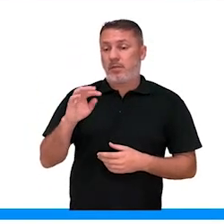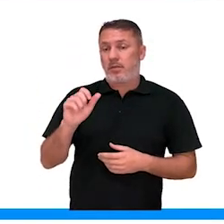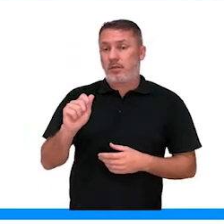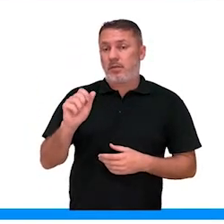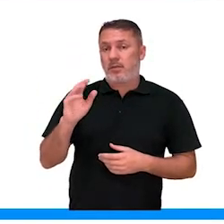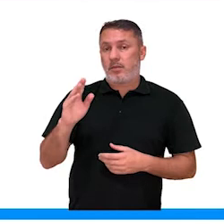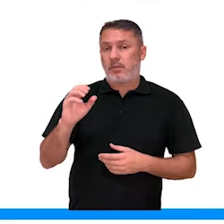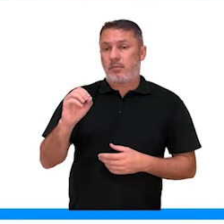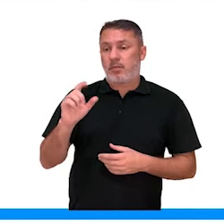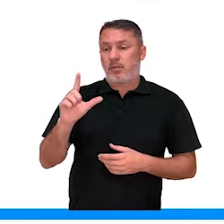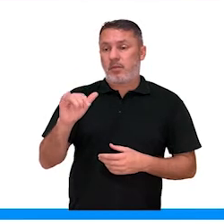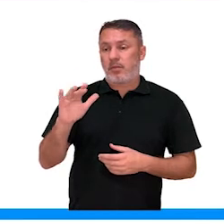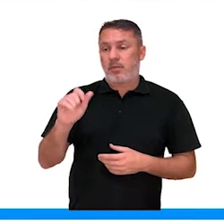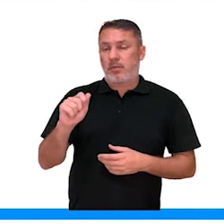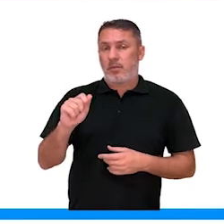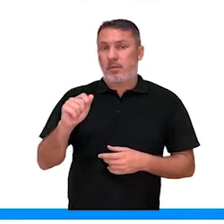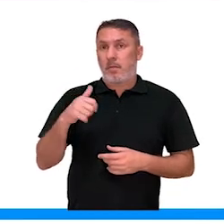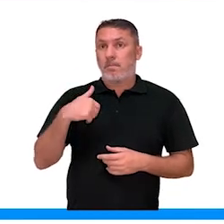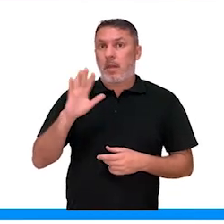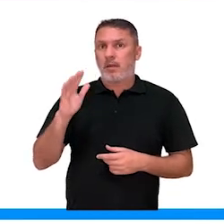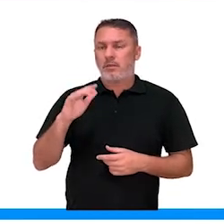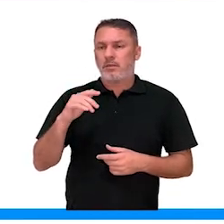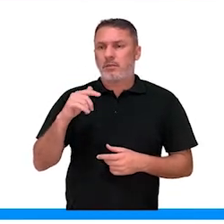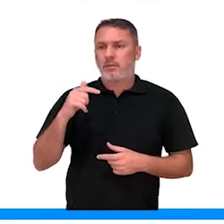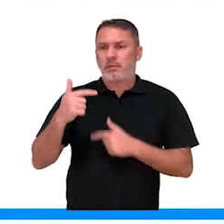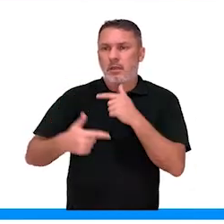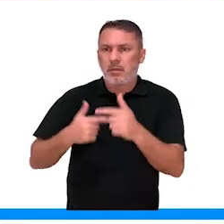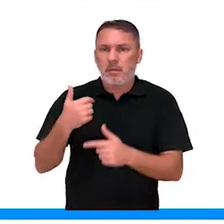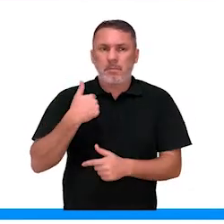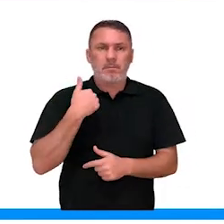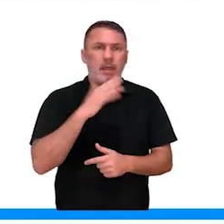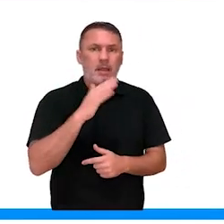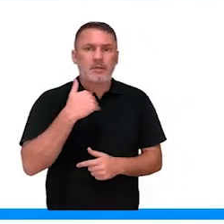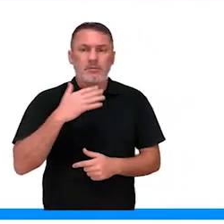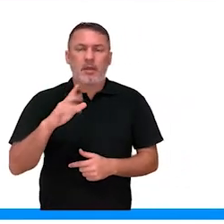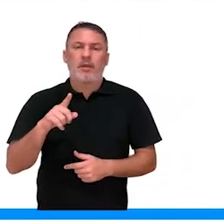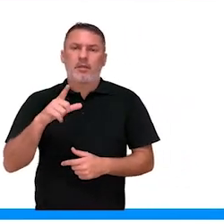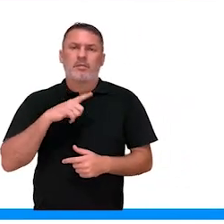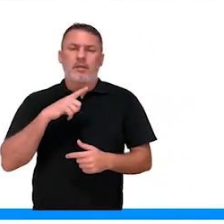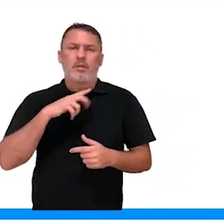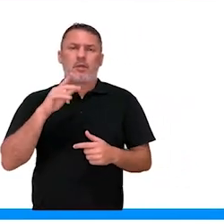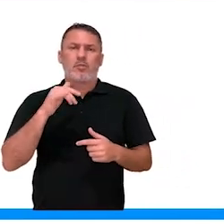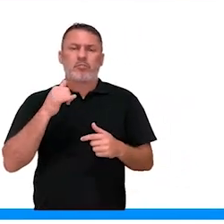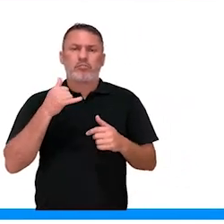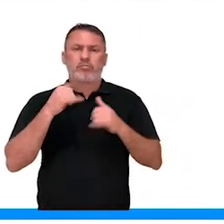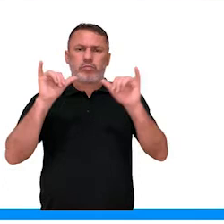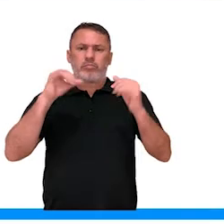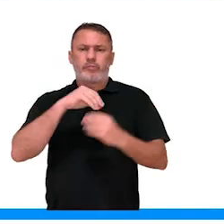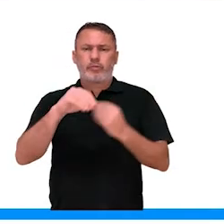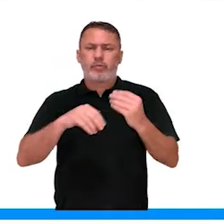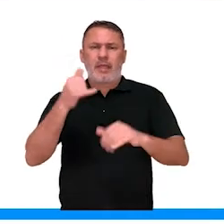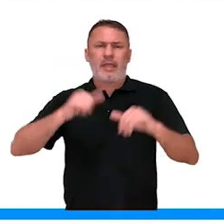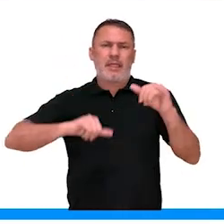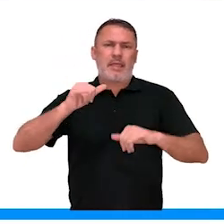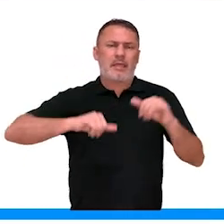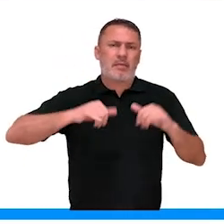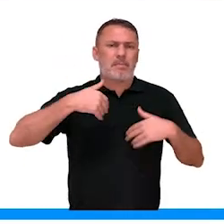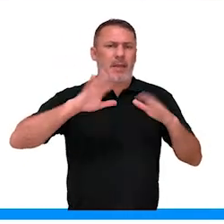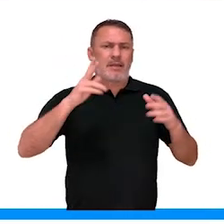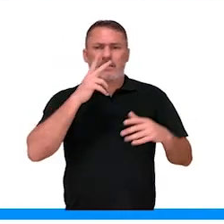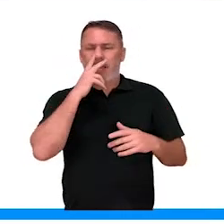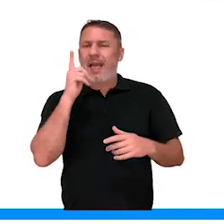tecido. Quanto maior a atividade desse tecido, mais reações químicas estão acontecendo ali,